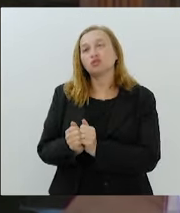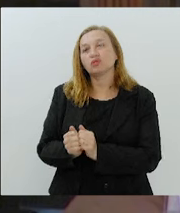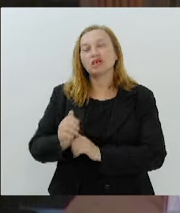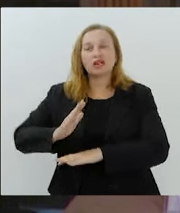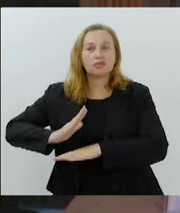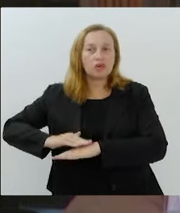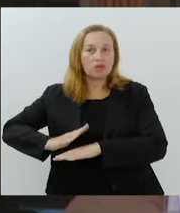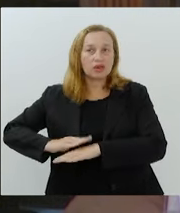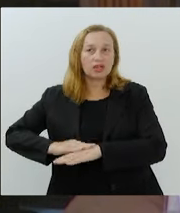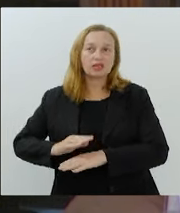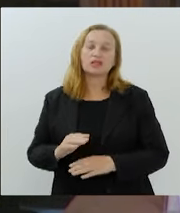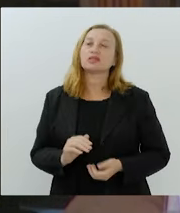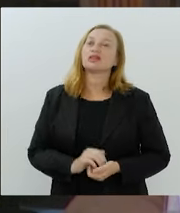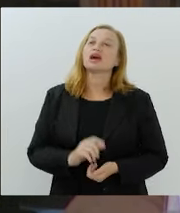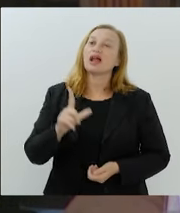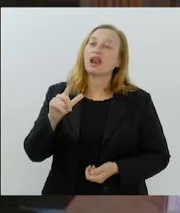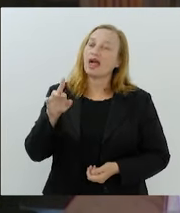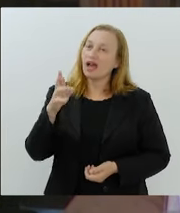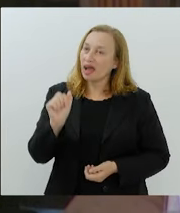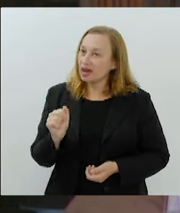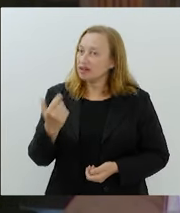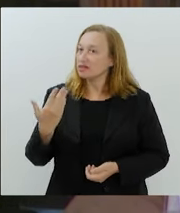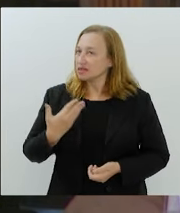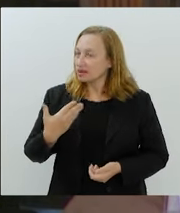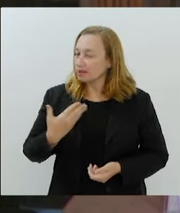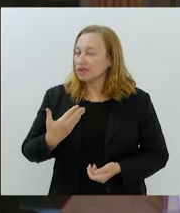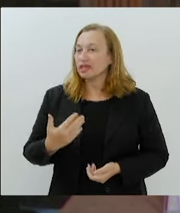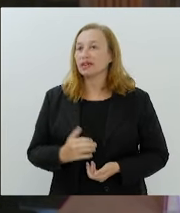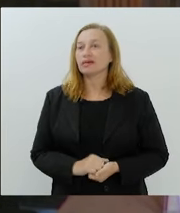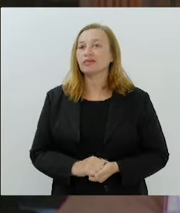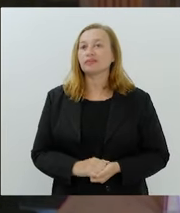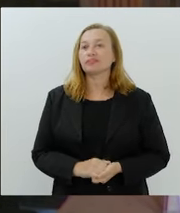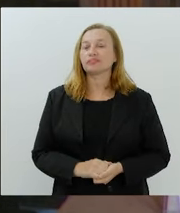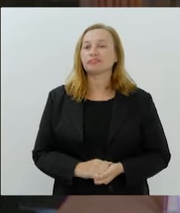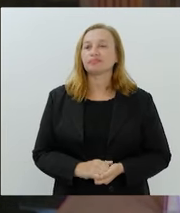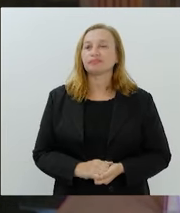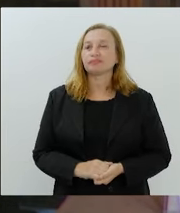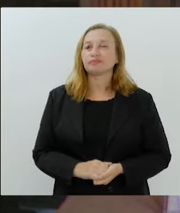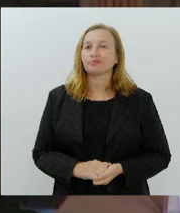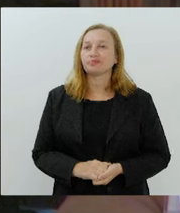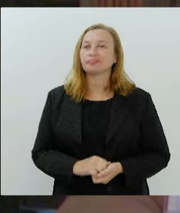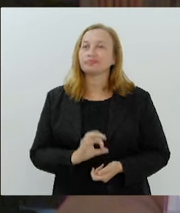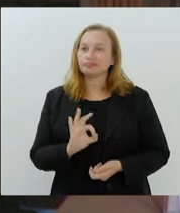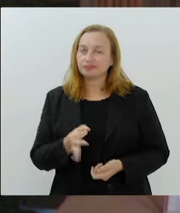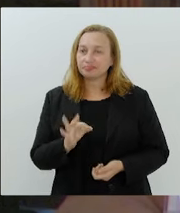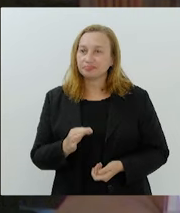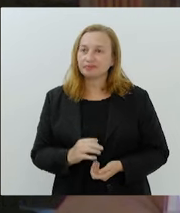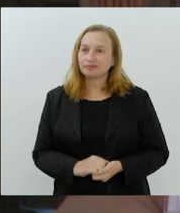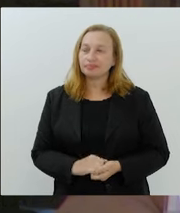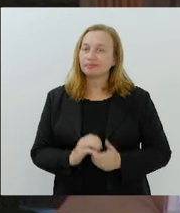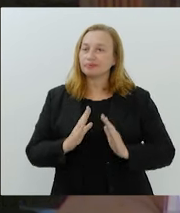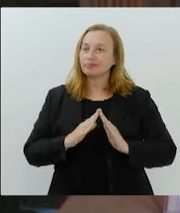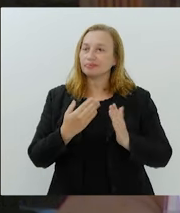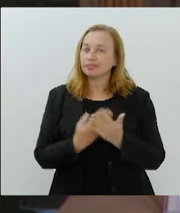Moutinho, nossa querida, né, que o Carlos agora relembrou. E, de fato, essa é a escola